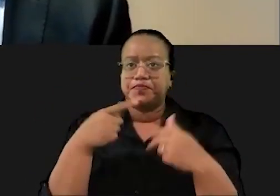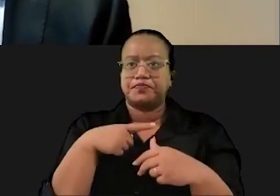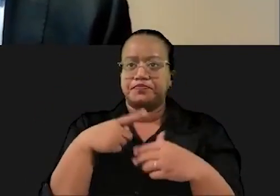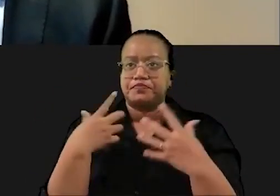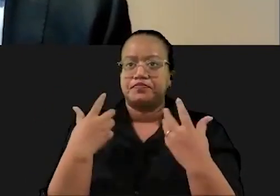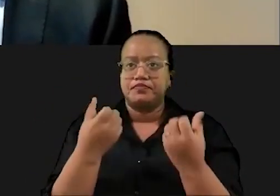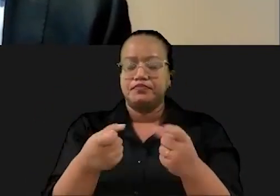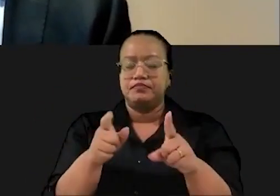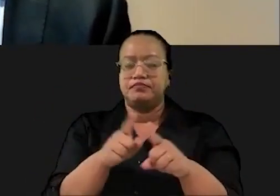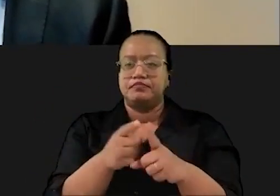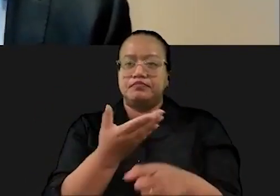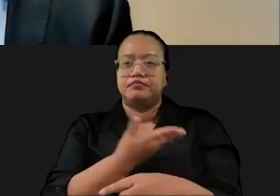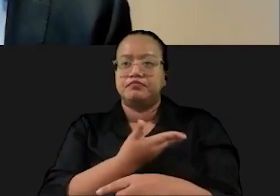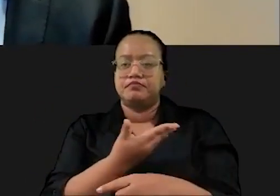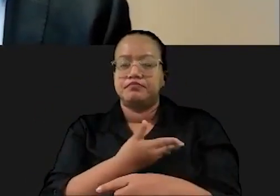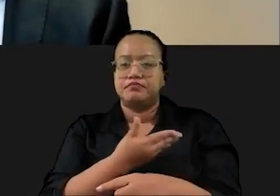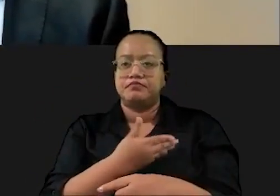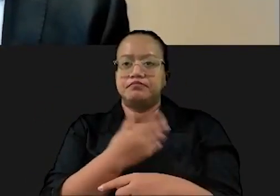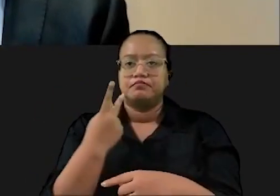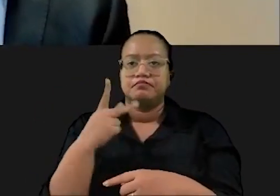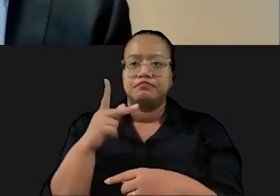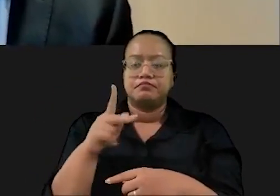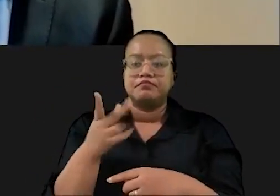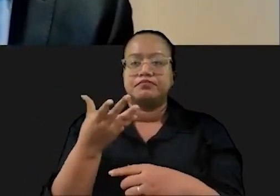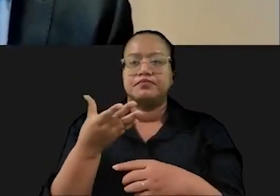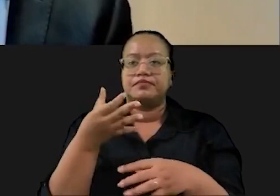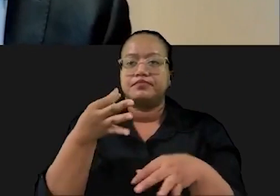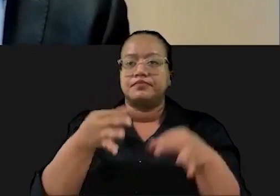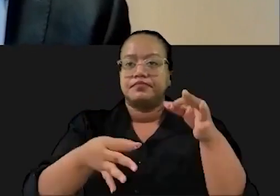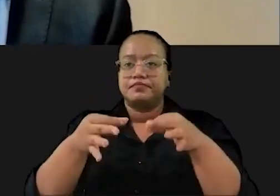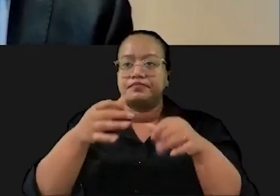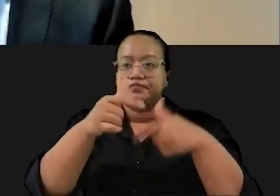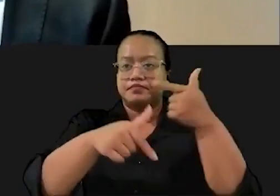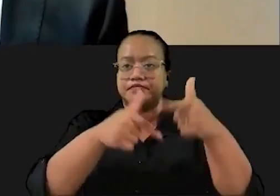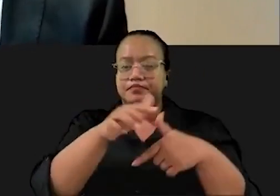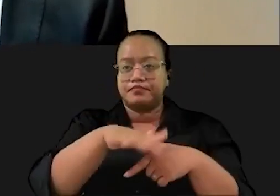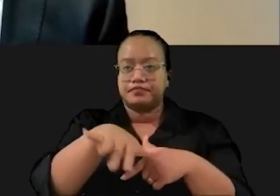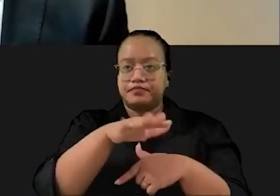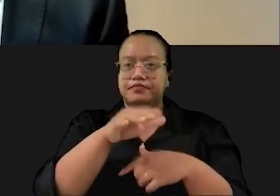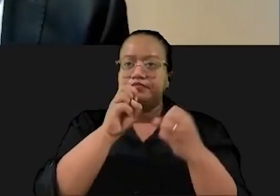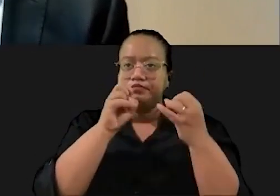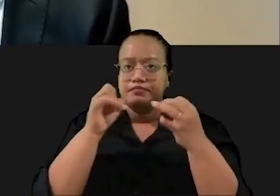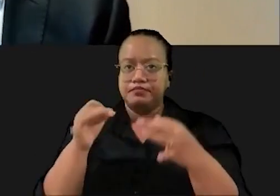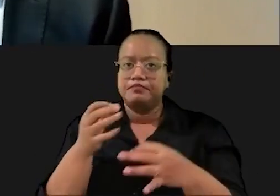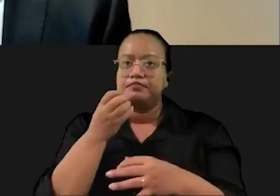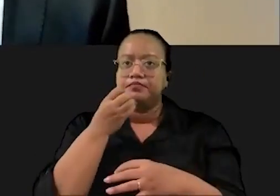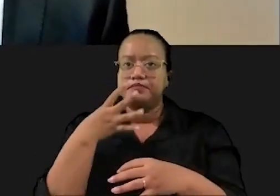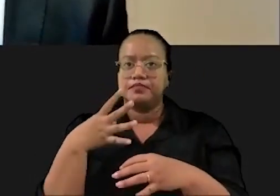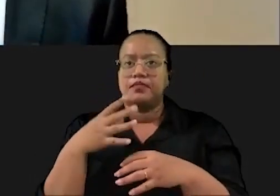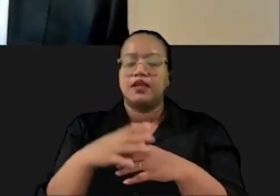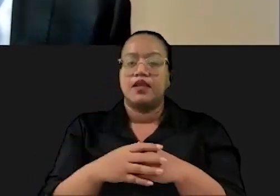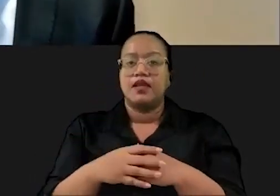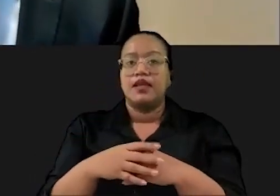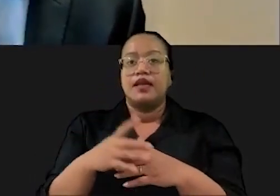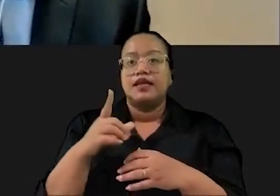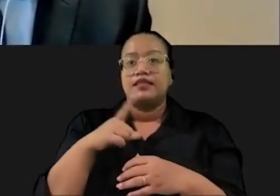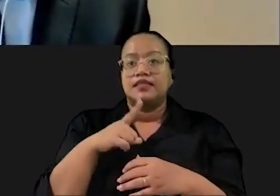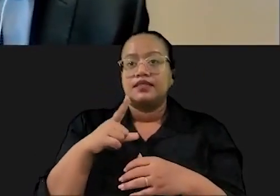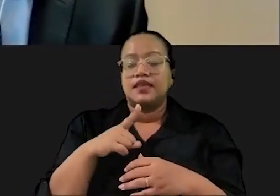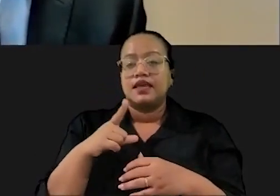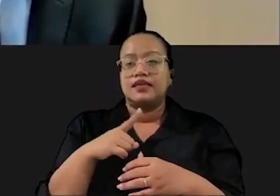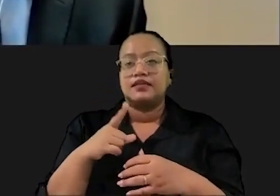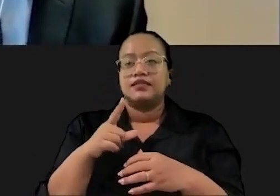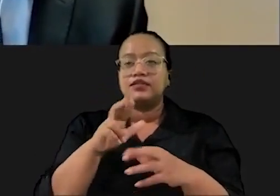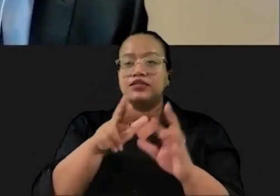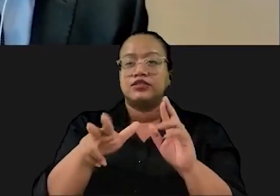bem do sistema em funcionamento lá. A gente percebe que tem algumas diferenças em relação ao nosso, né? Precisamos, então,